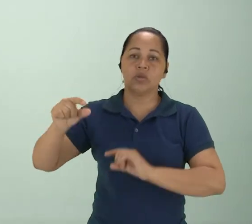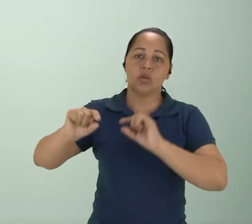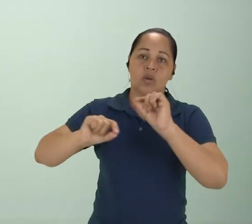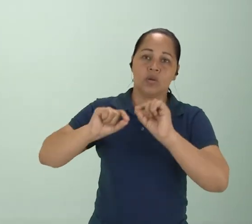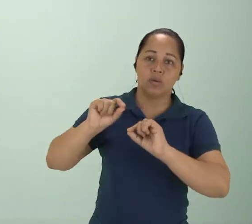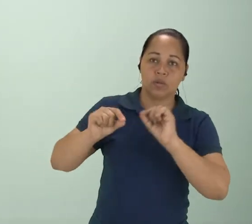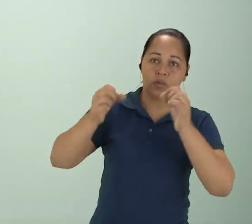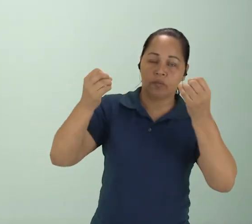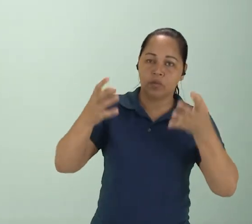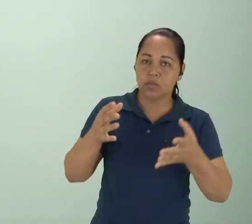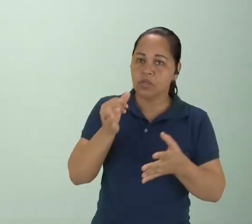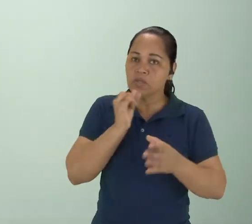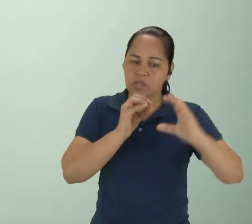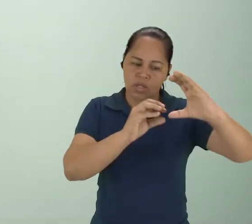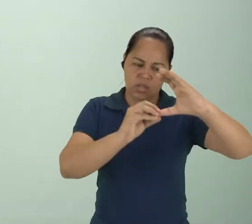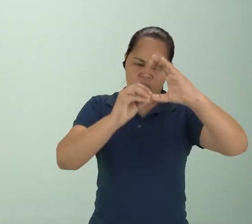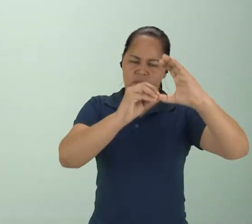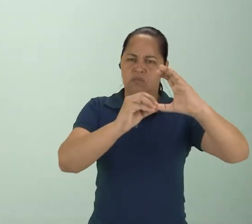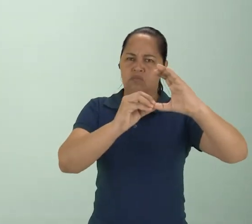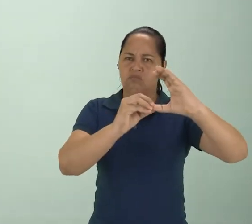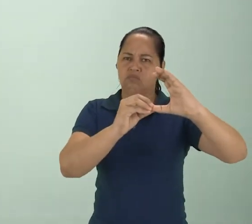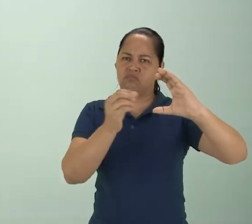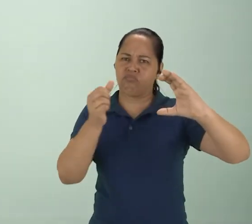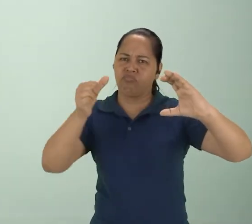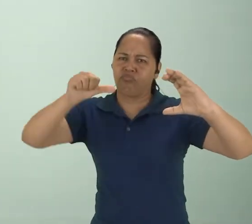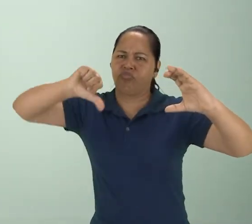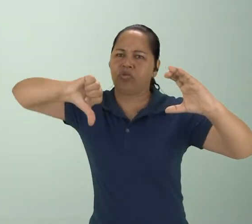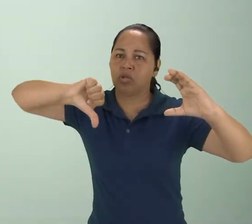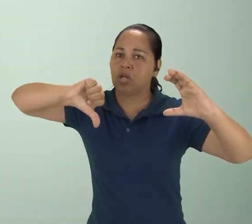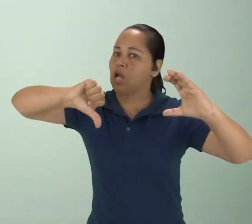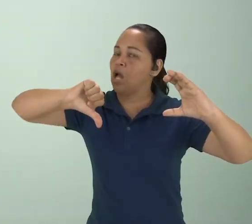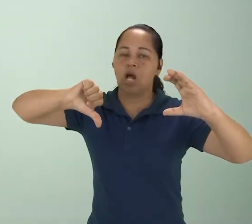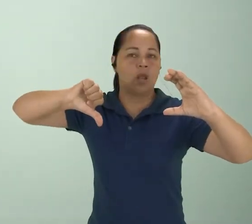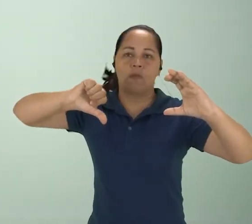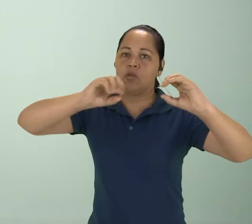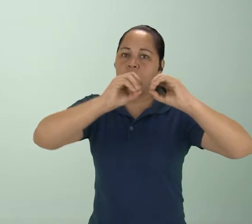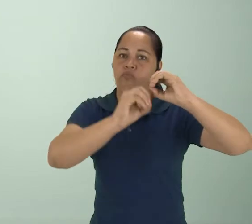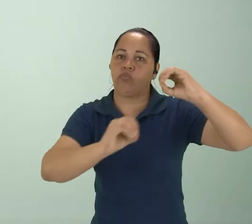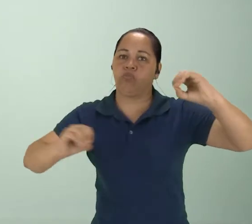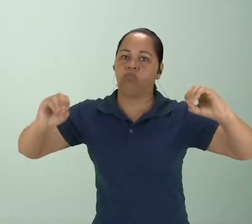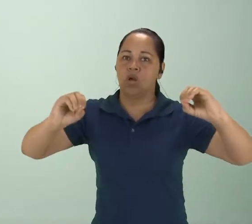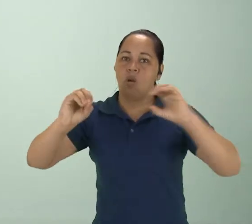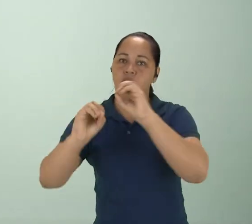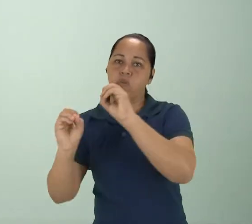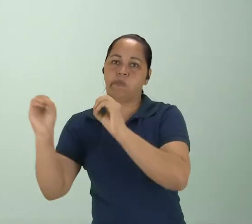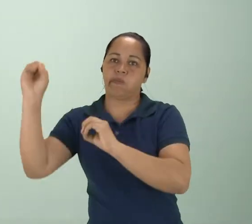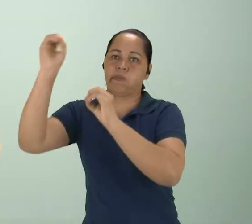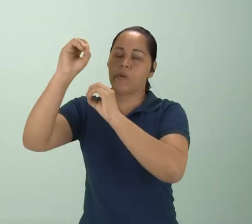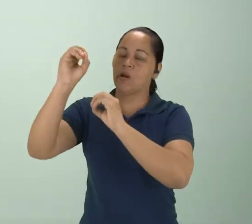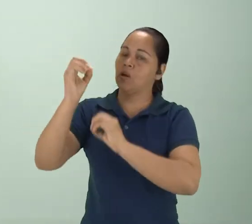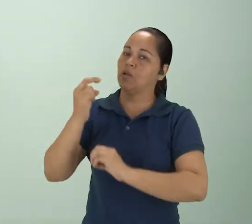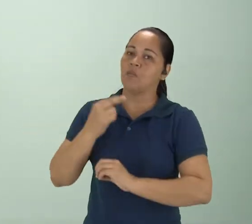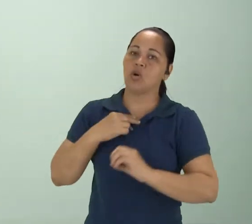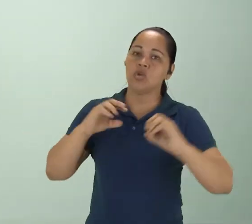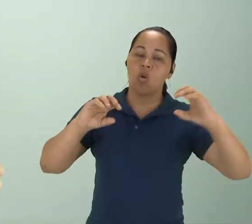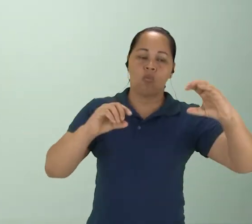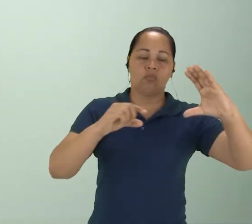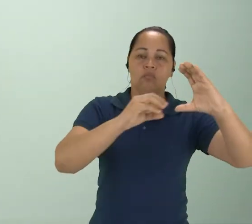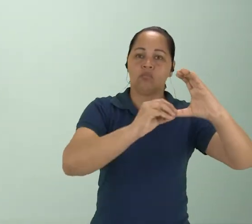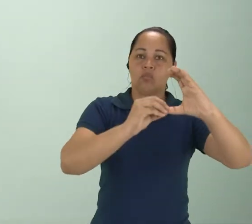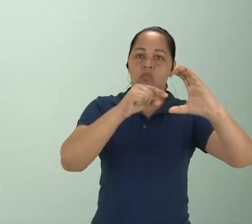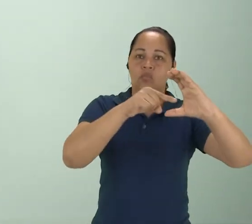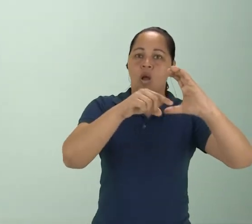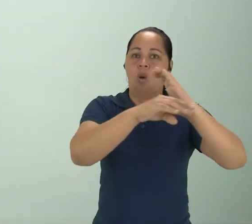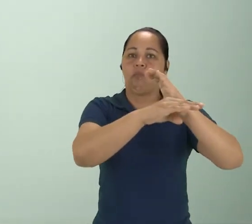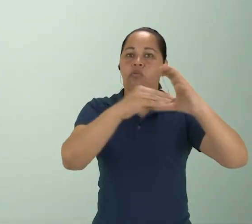que tem algum problema ali, ela não pode se dividir ou ela entra em uma morte programada,